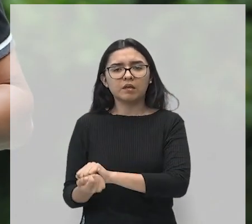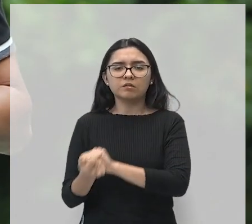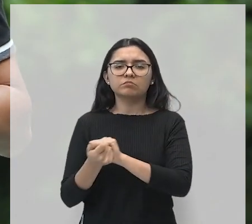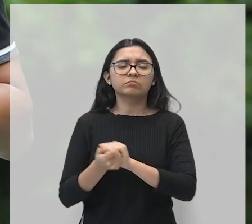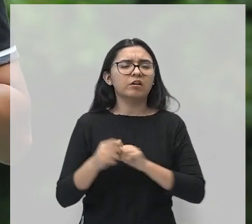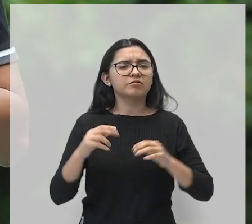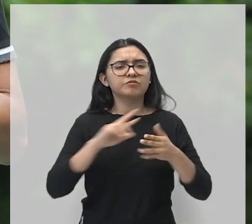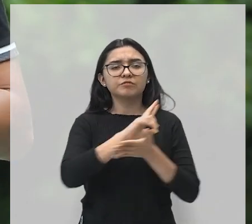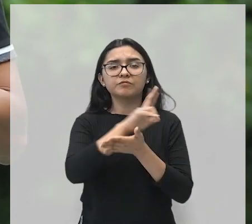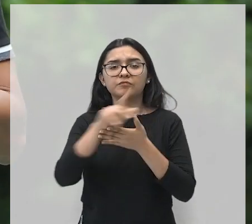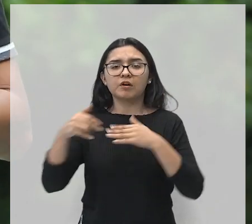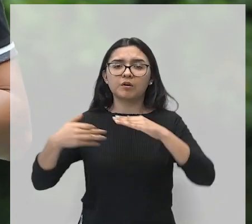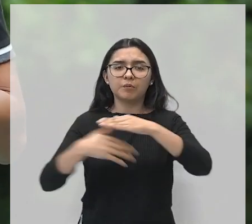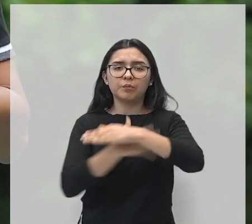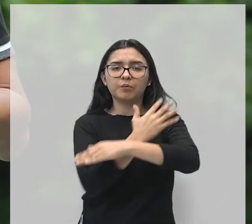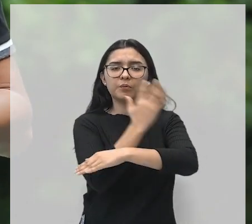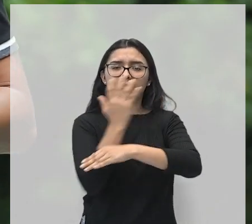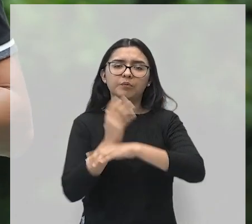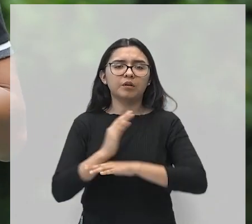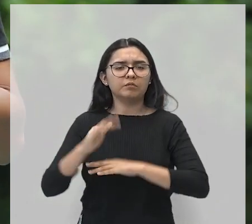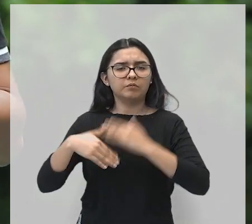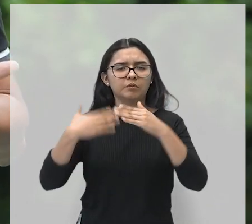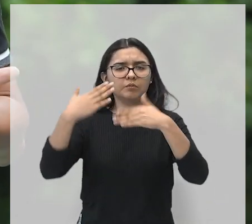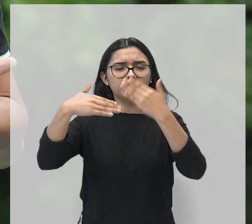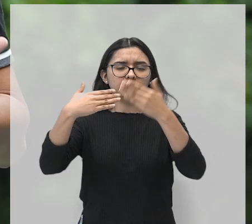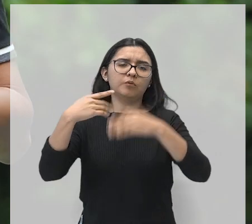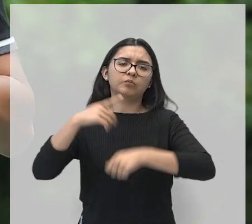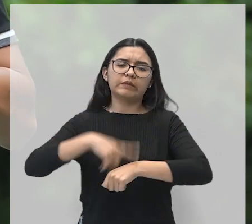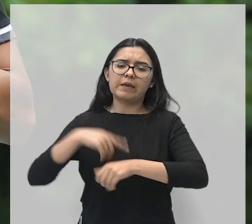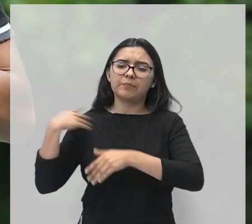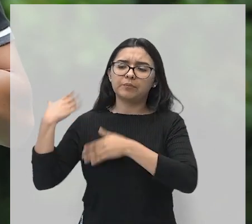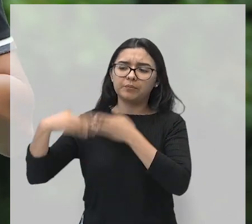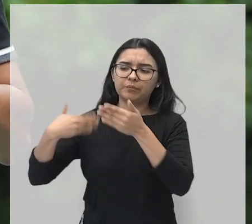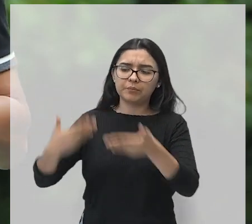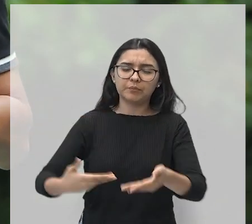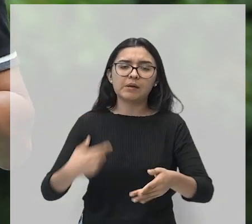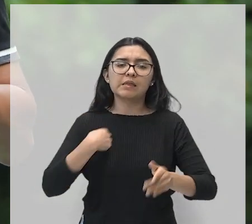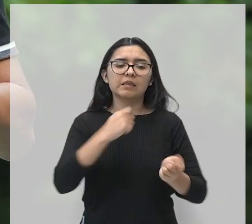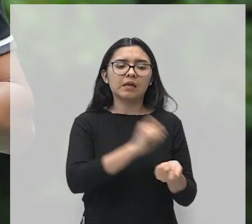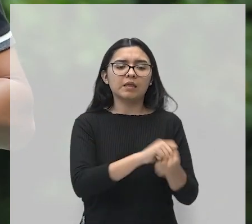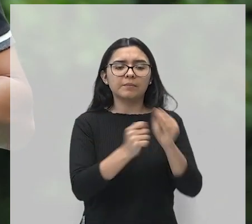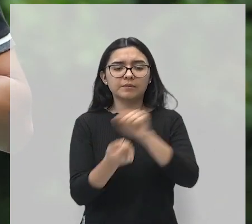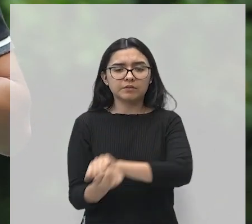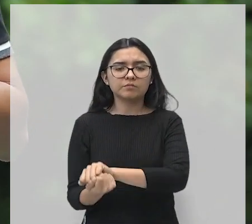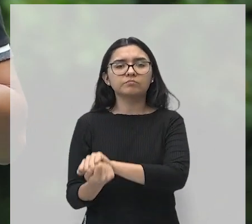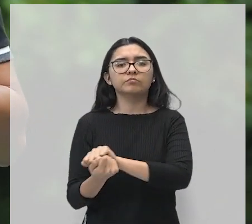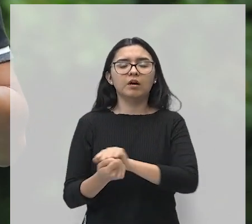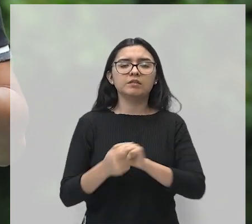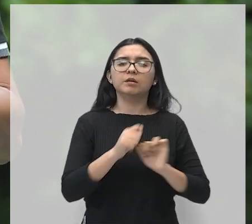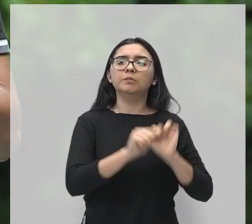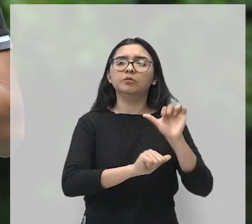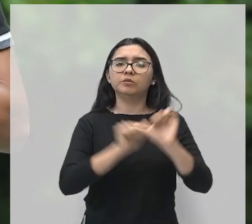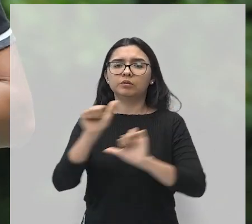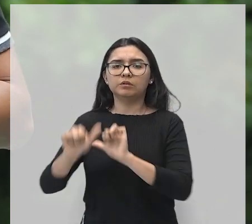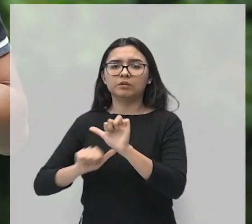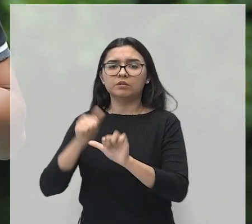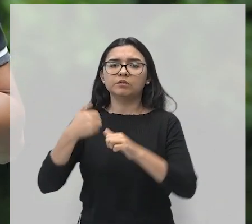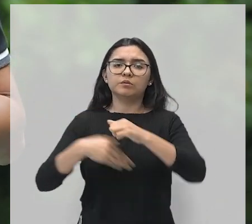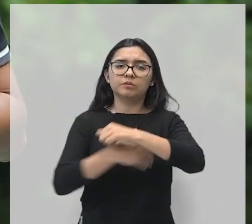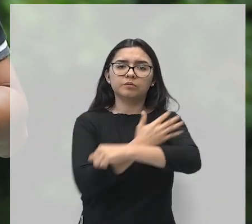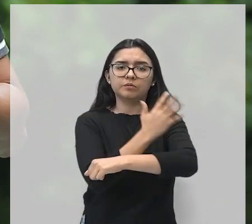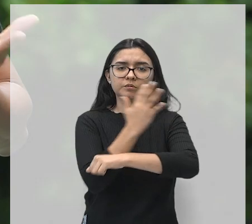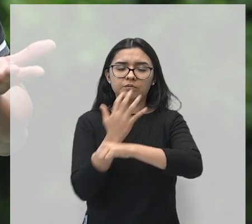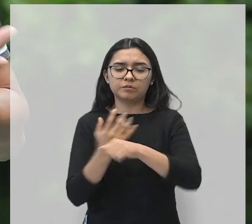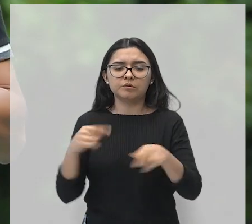vários ecossistemas e eles evoluem, ao longo do tempo, adaptando-se a essas mudanças dos ecossistemas,